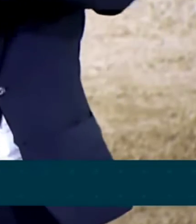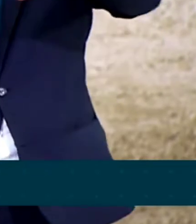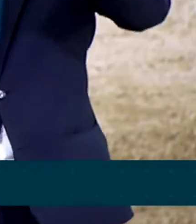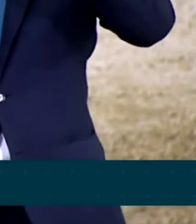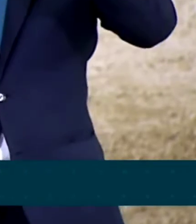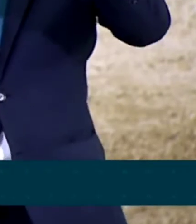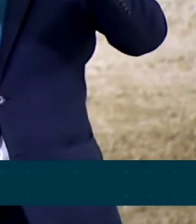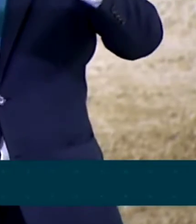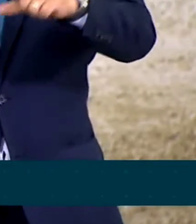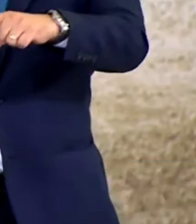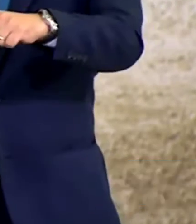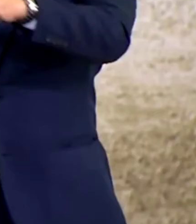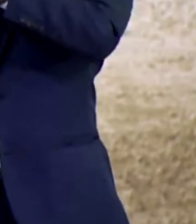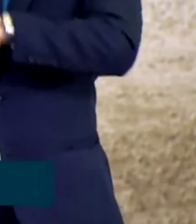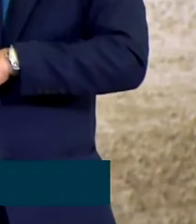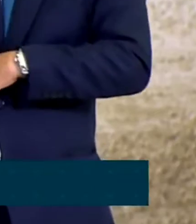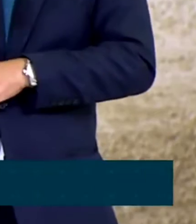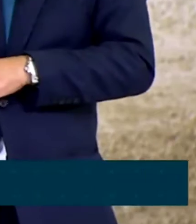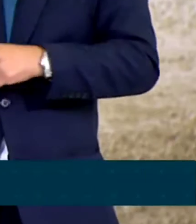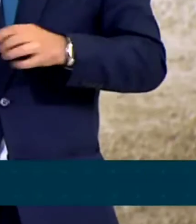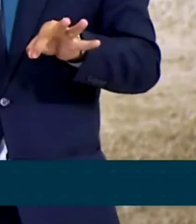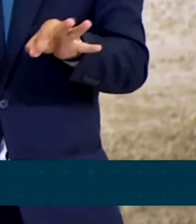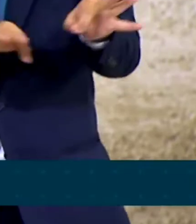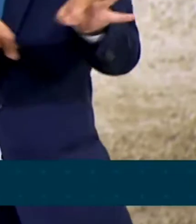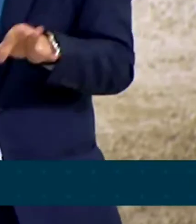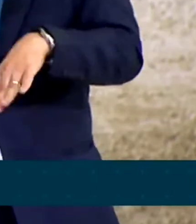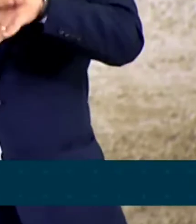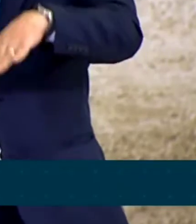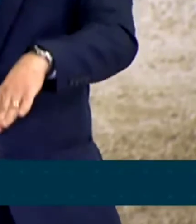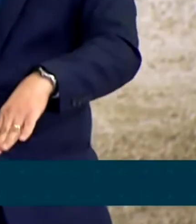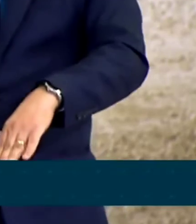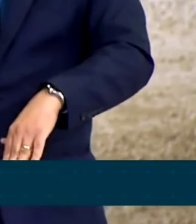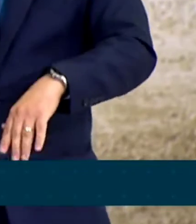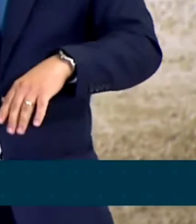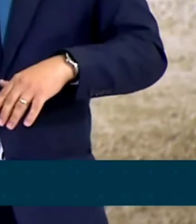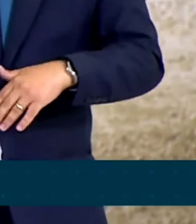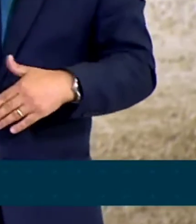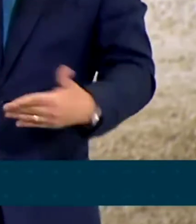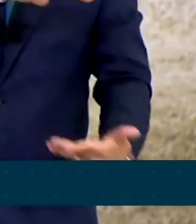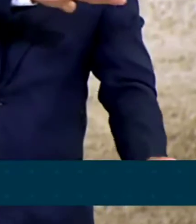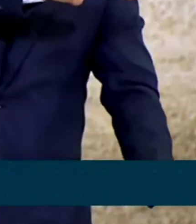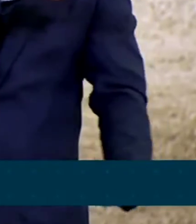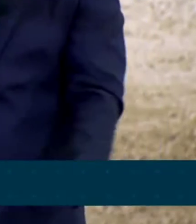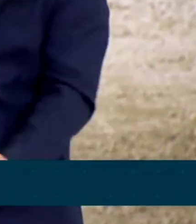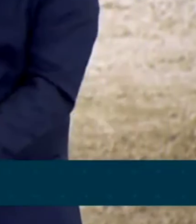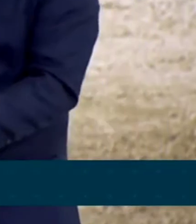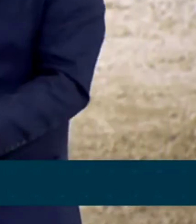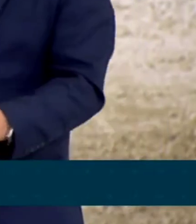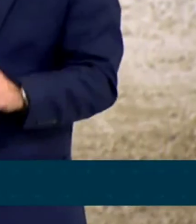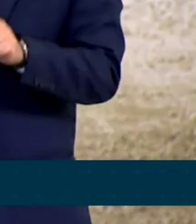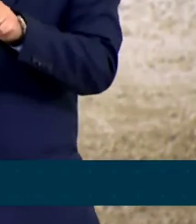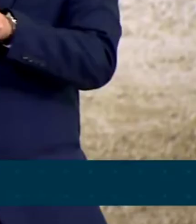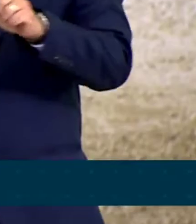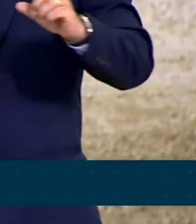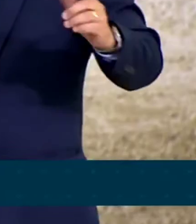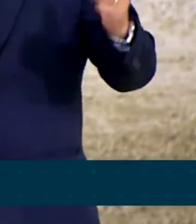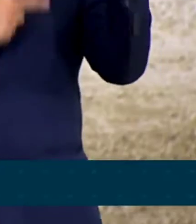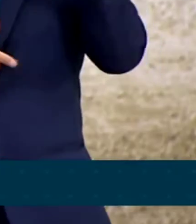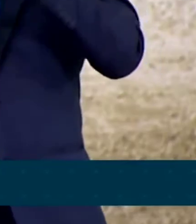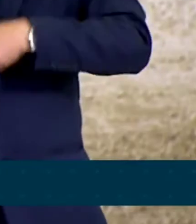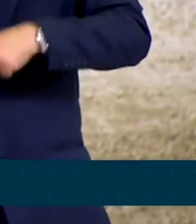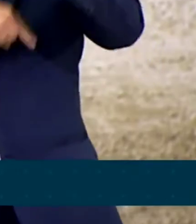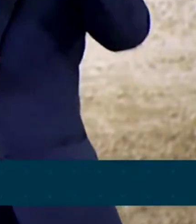com que a nossa safra realmente seja mais forte, maior em volume e que possa trazer riqueza,